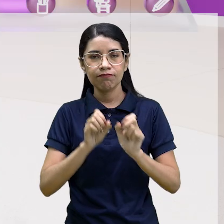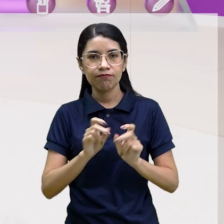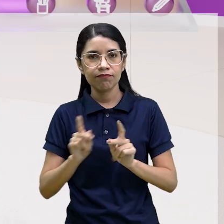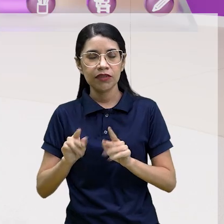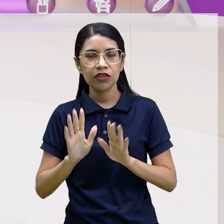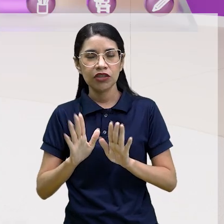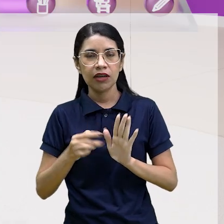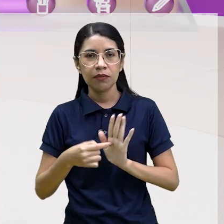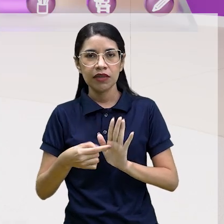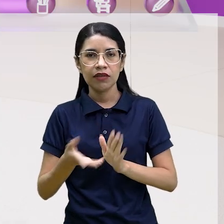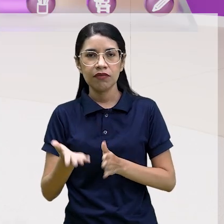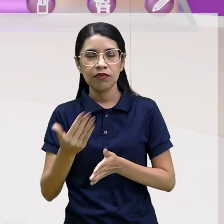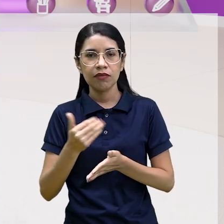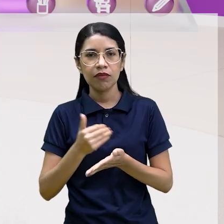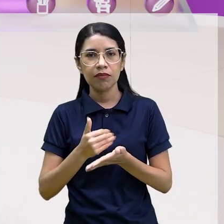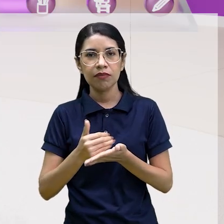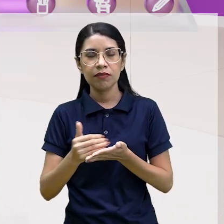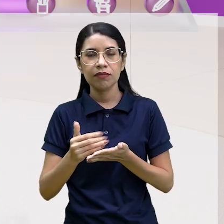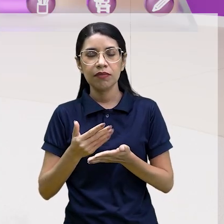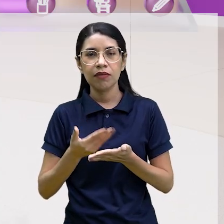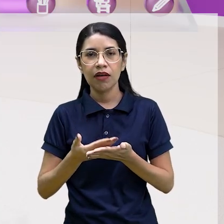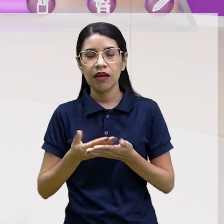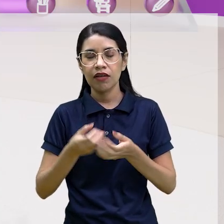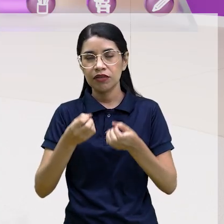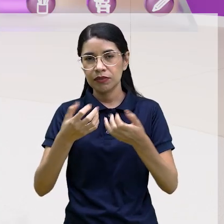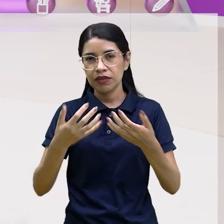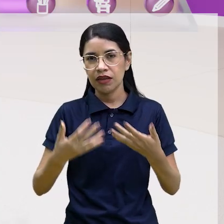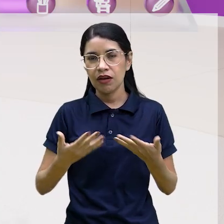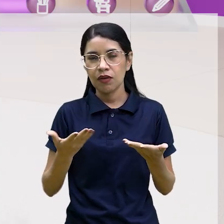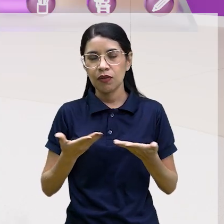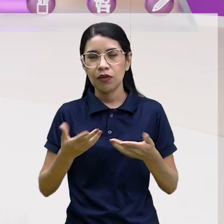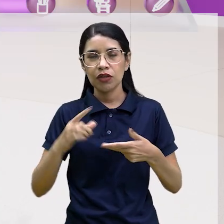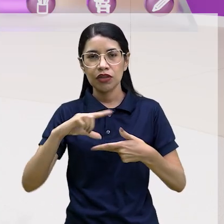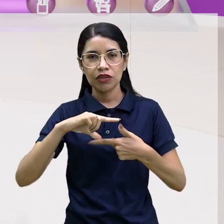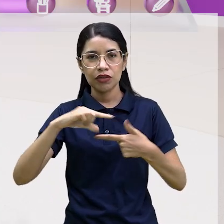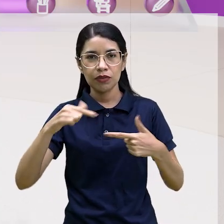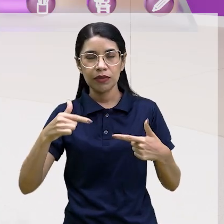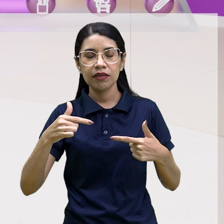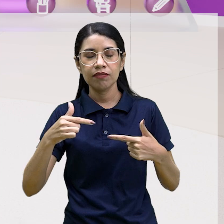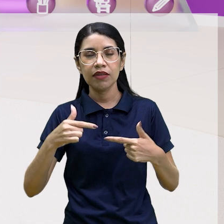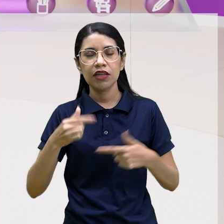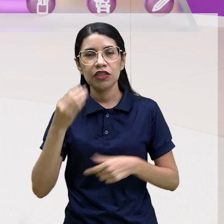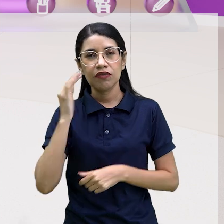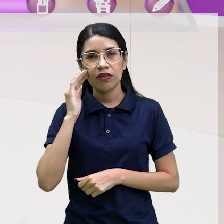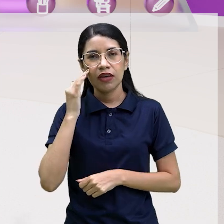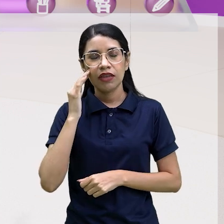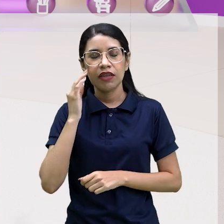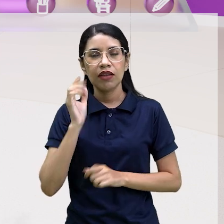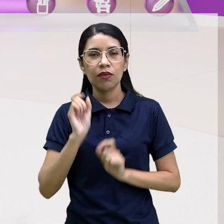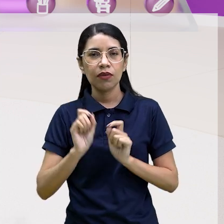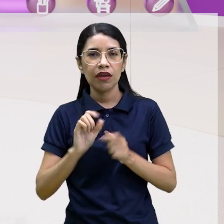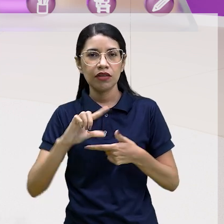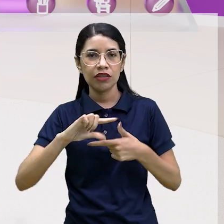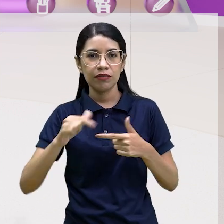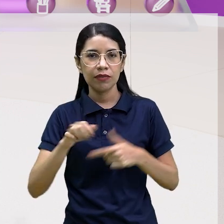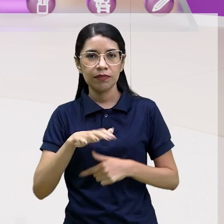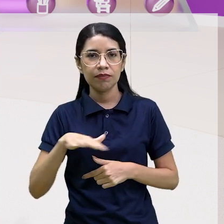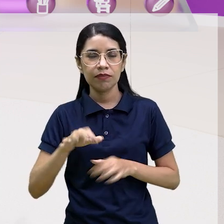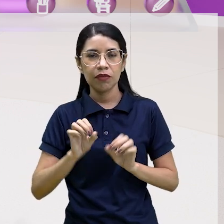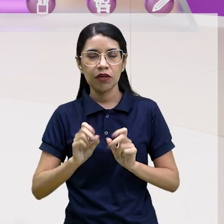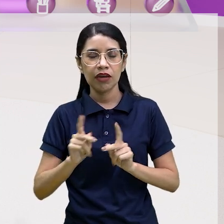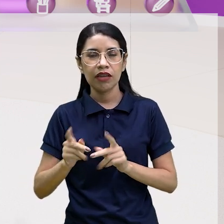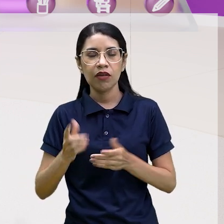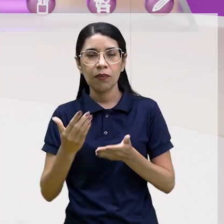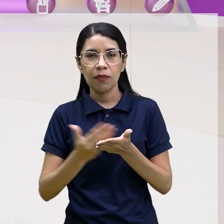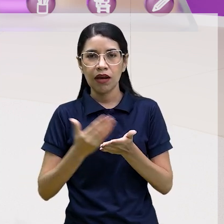bem, então vamos falar sobre geometria, né? Vamos recordar aqui um pouco da geometria plana. Então pegue seu